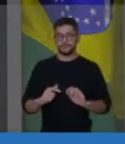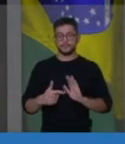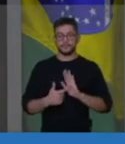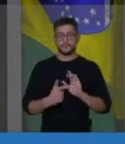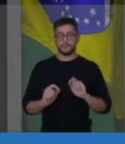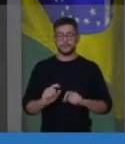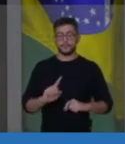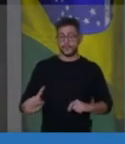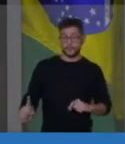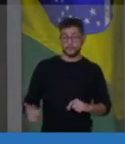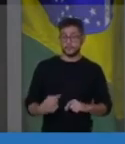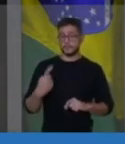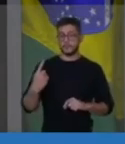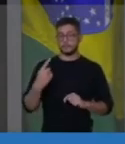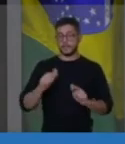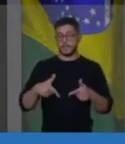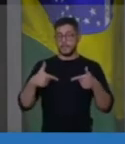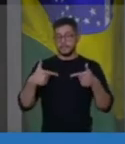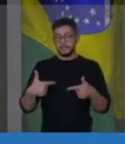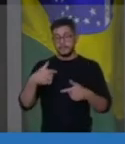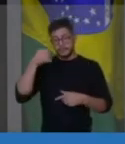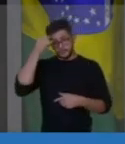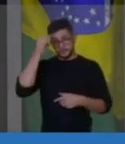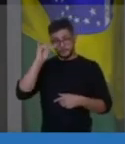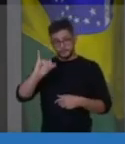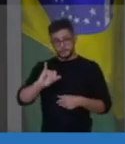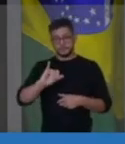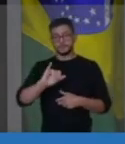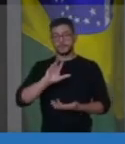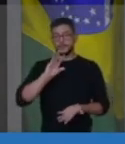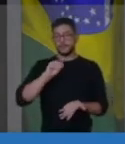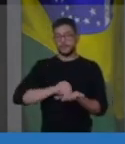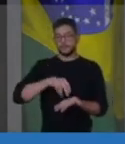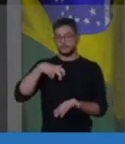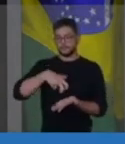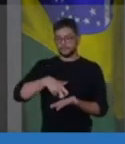grande passo do combate à impunidade no Brasil. Isso não vai resolver o problema da segurança pública.